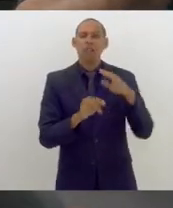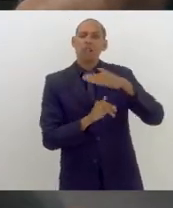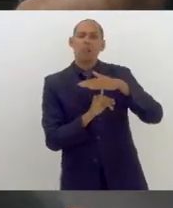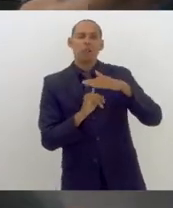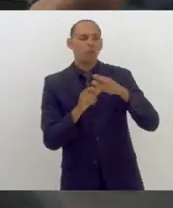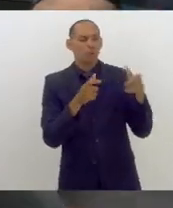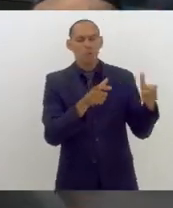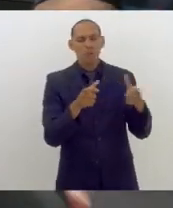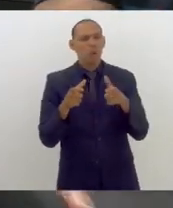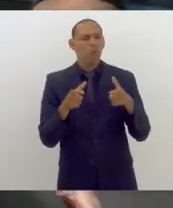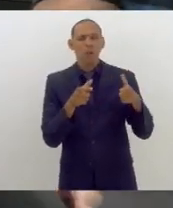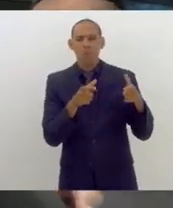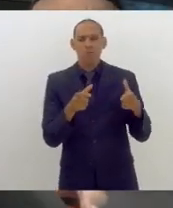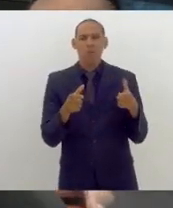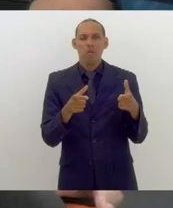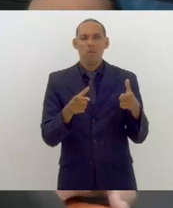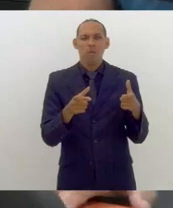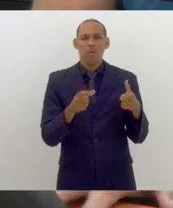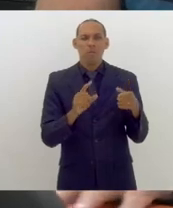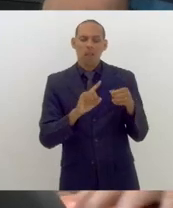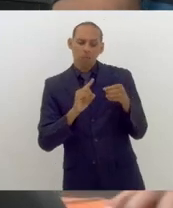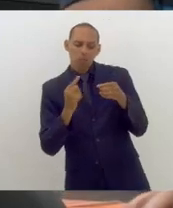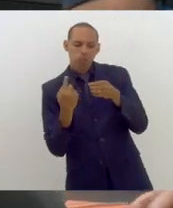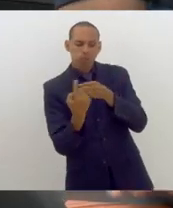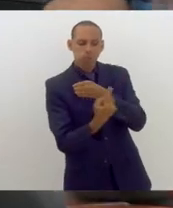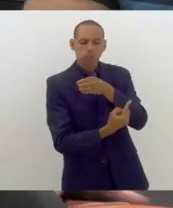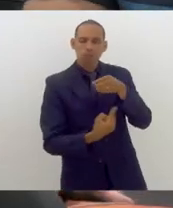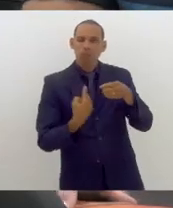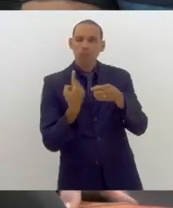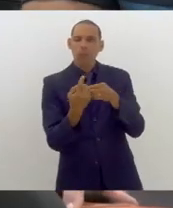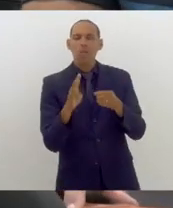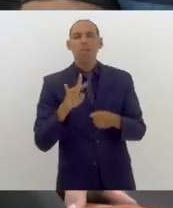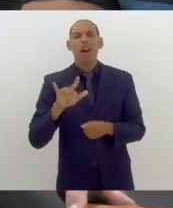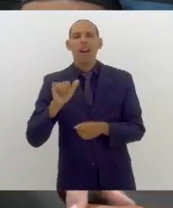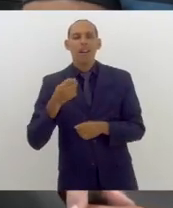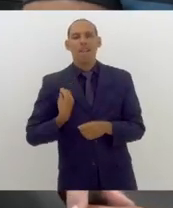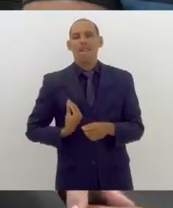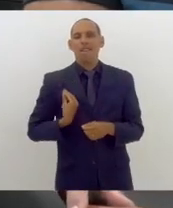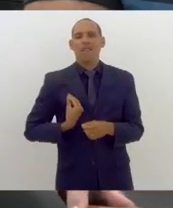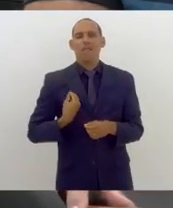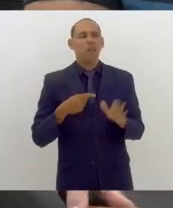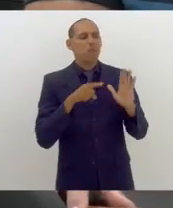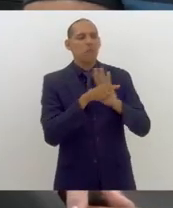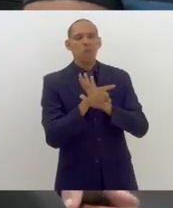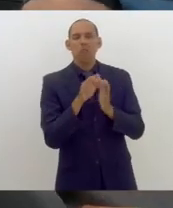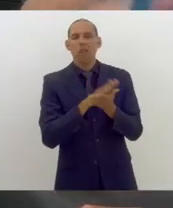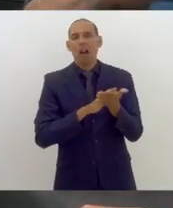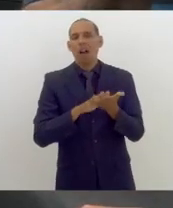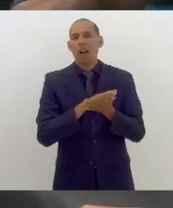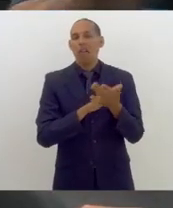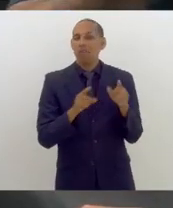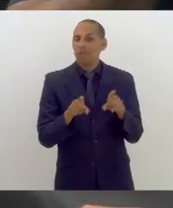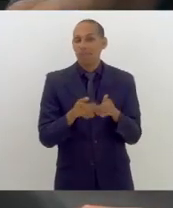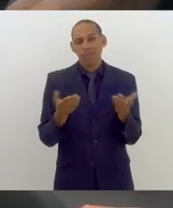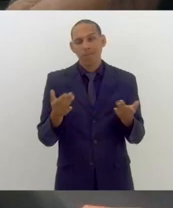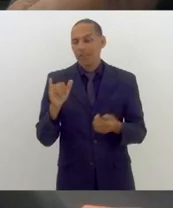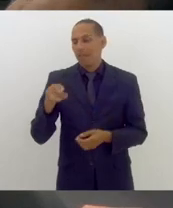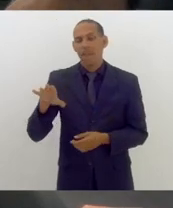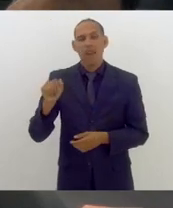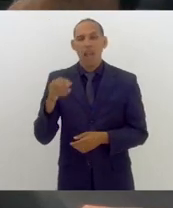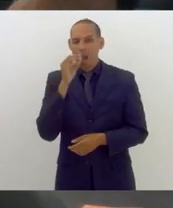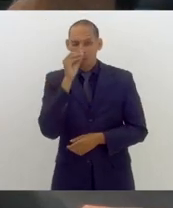os moradores que estão em torno da Bahia de Sepetiba E com isso ideia o abuso